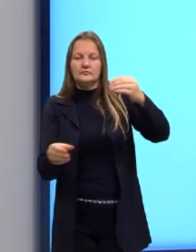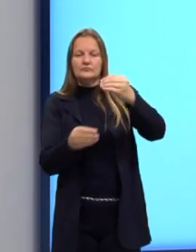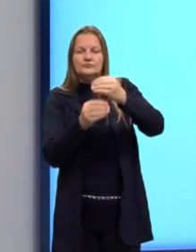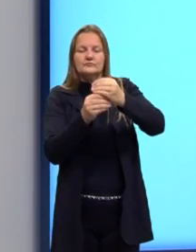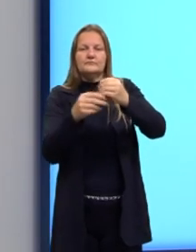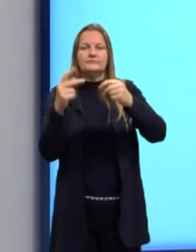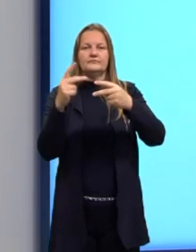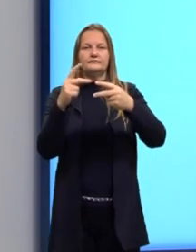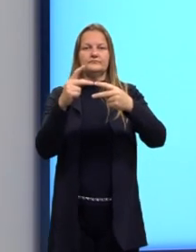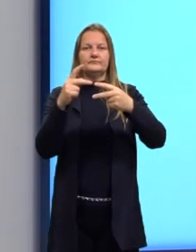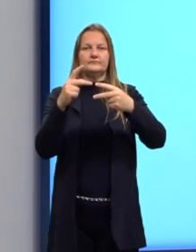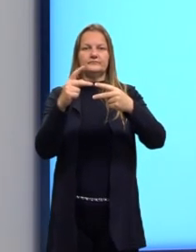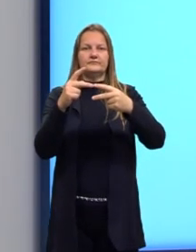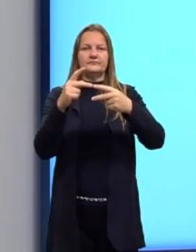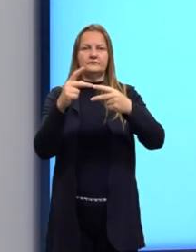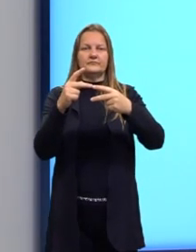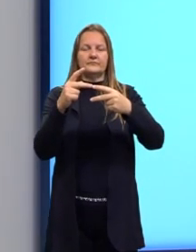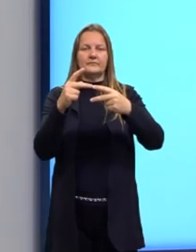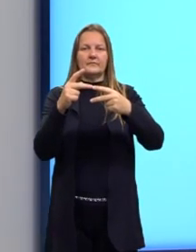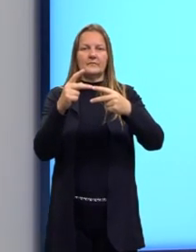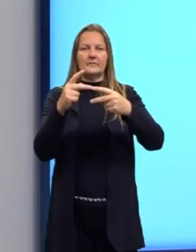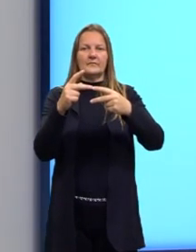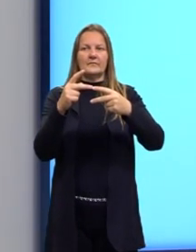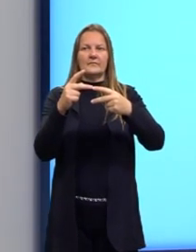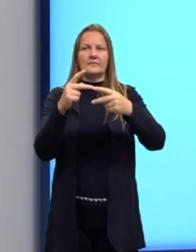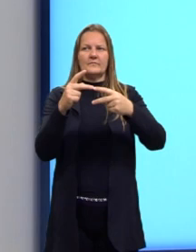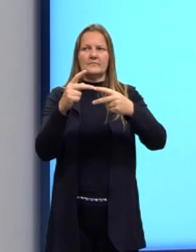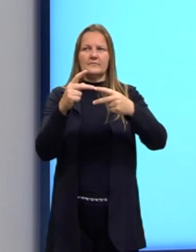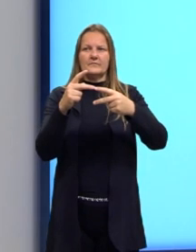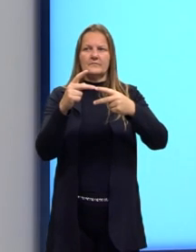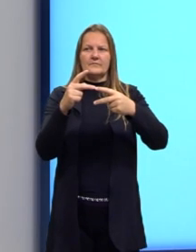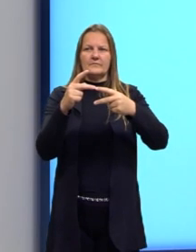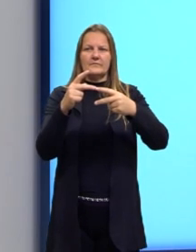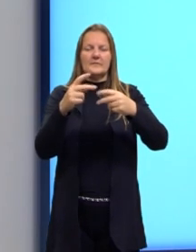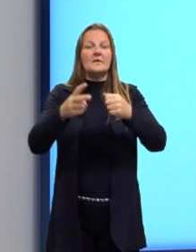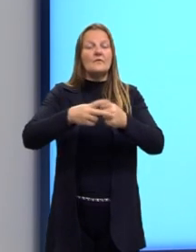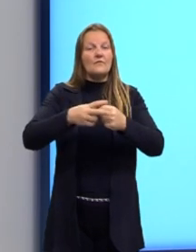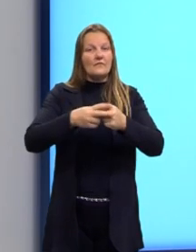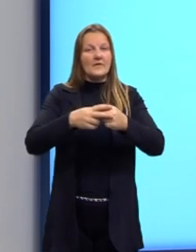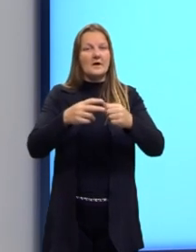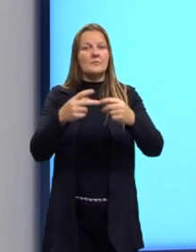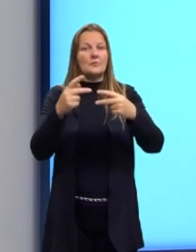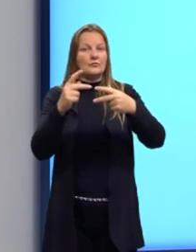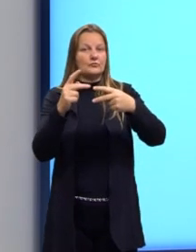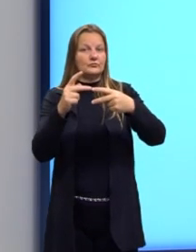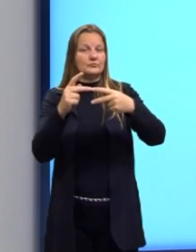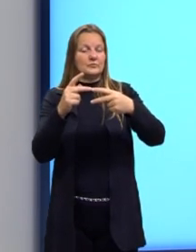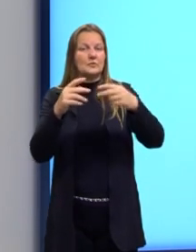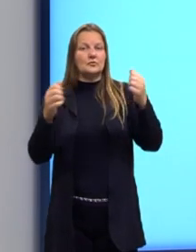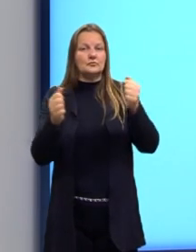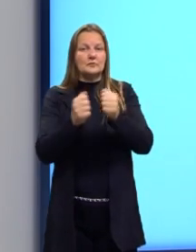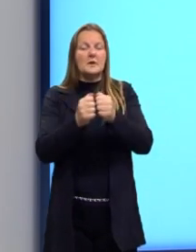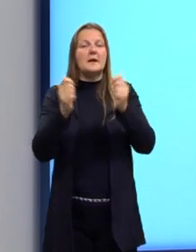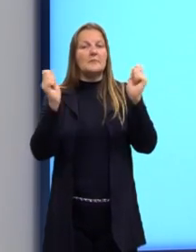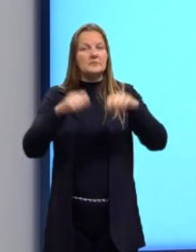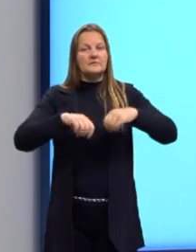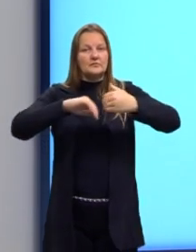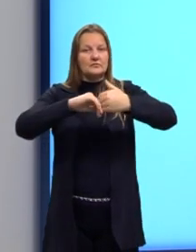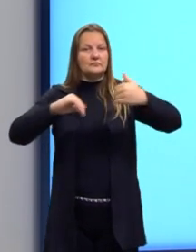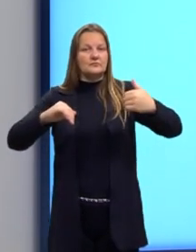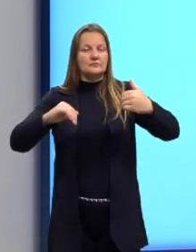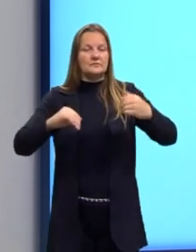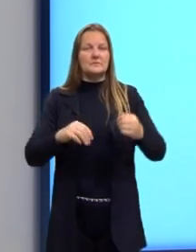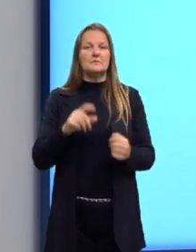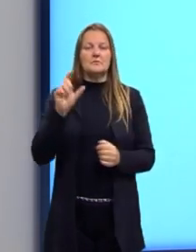esta coisa né Eu estou mostrando que esse meu verbo frasal ele é separável ele